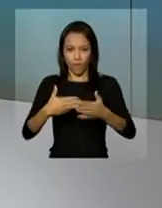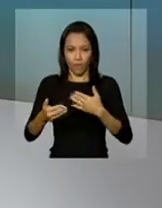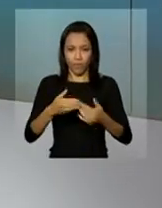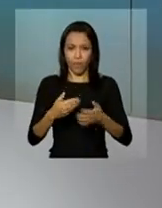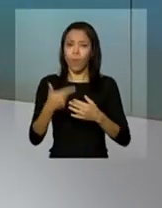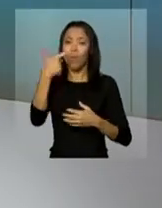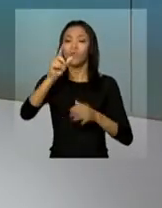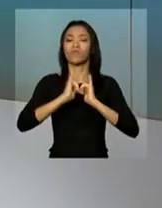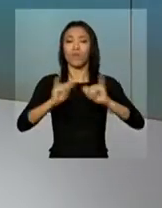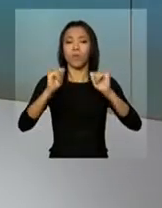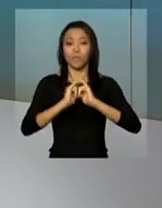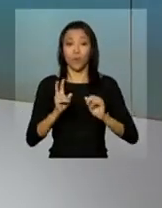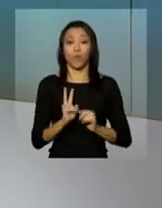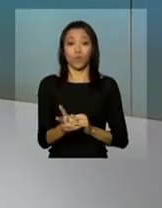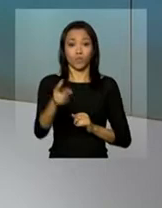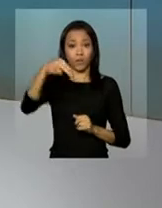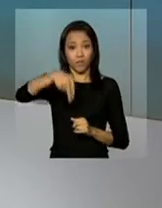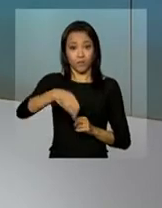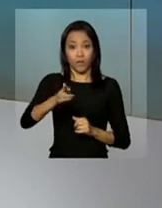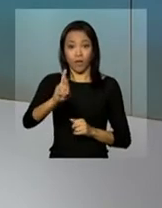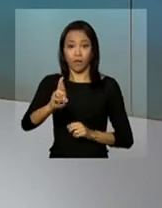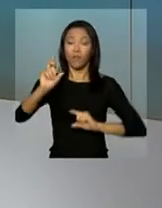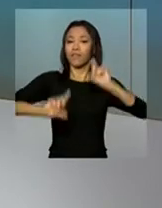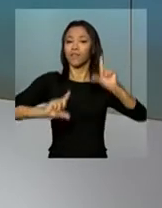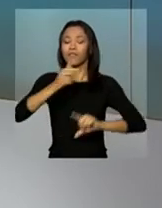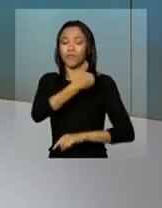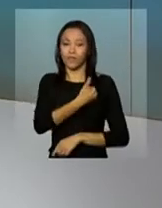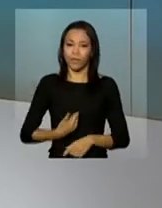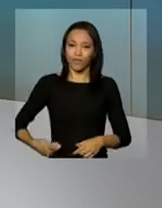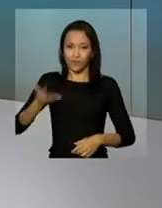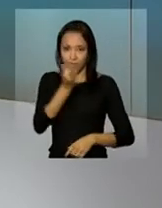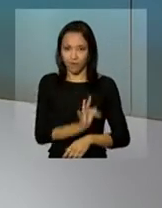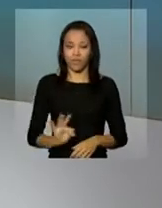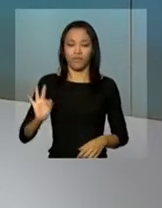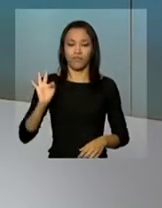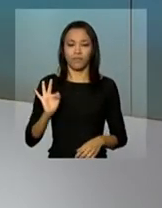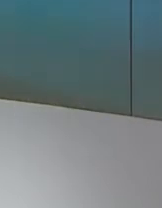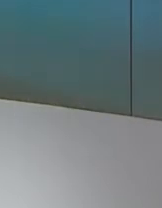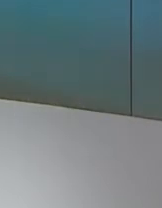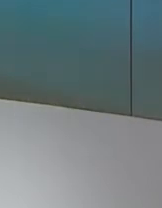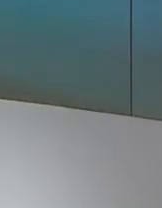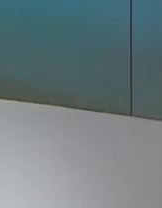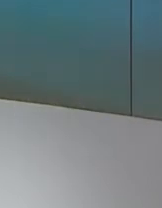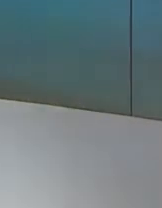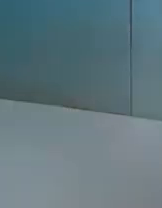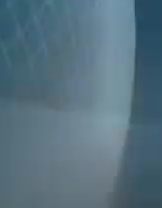com outras informações. Continue com a gente aqui na NBR, a TV do Governo Federal.